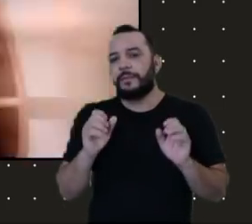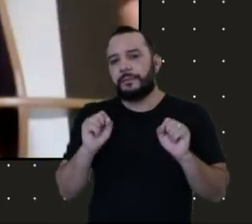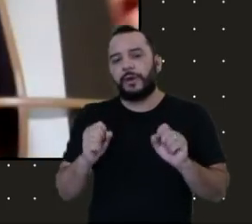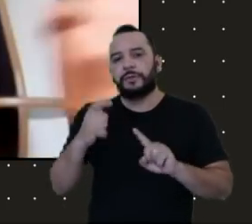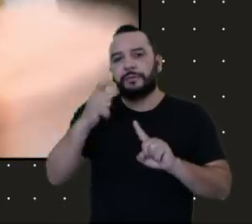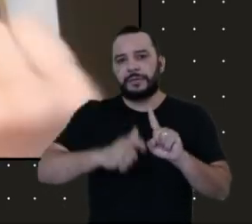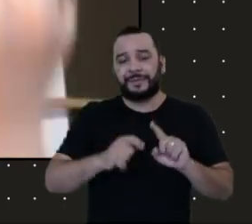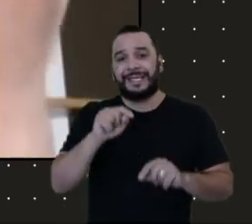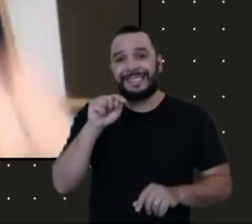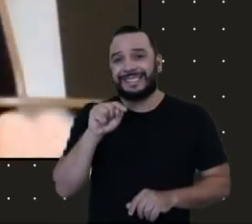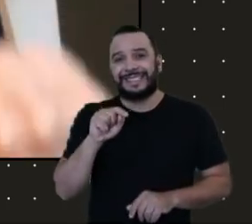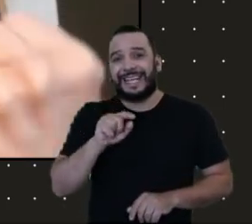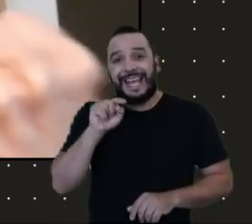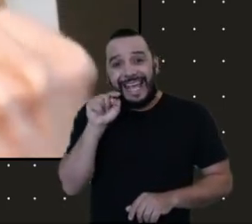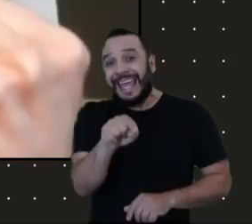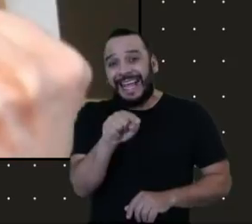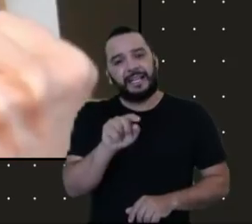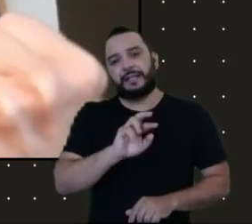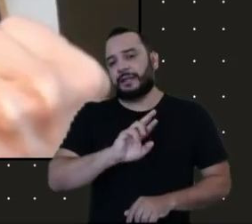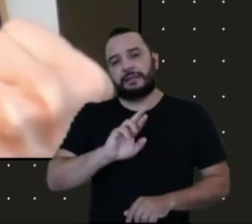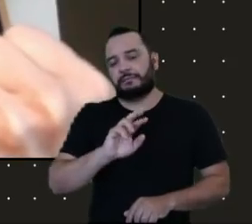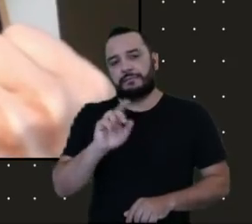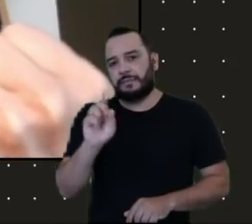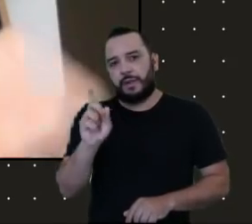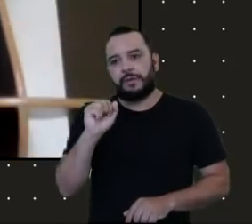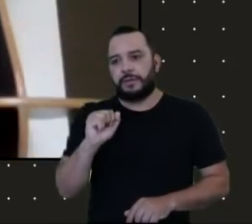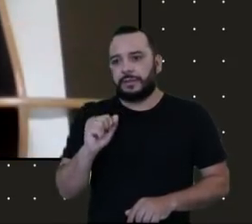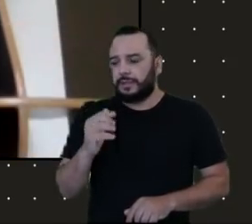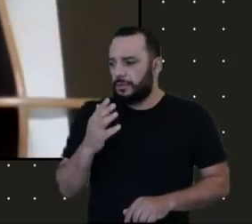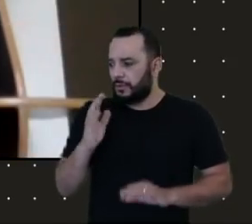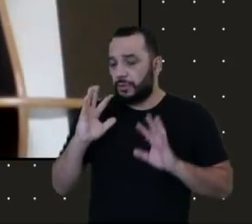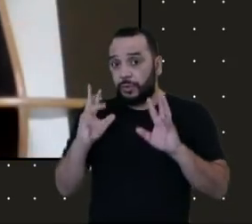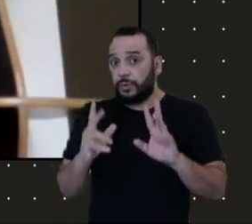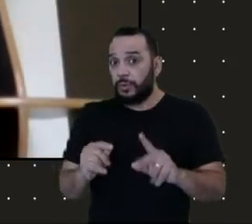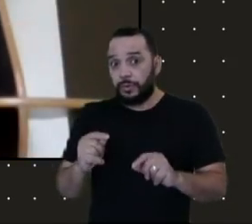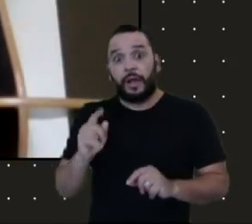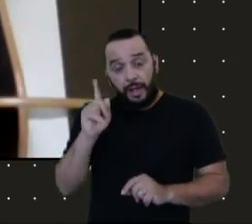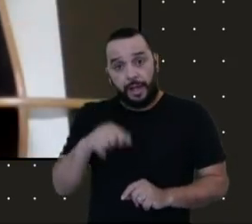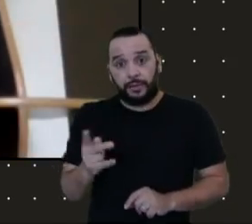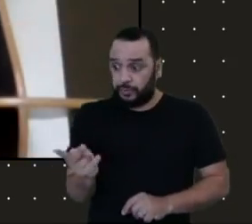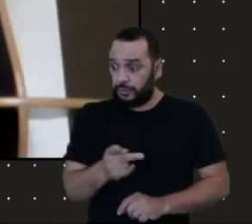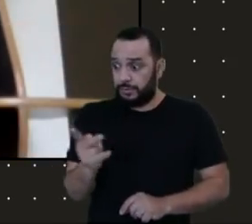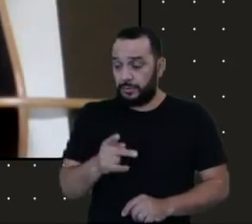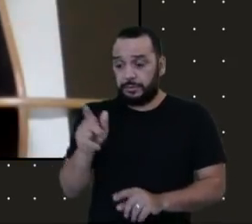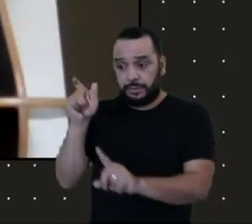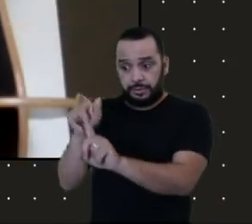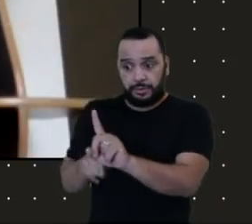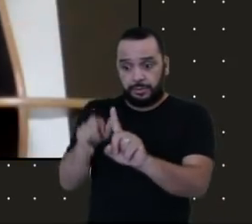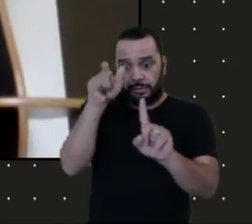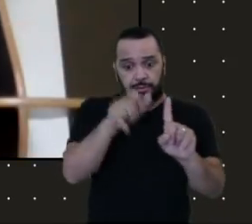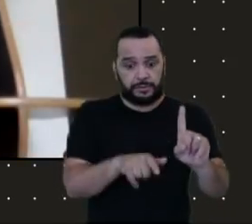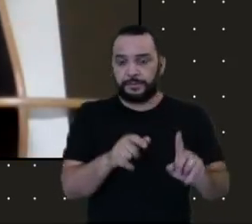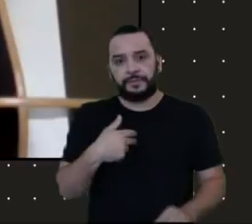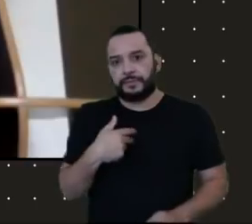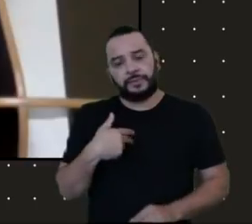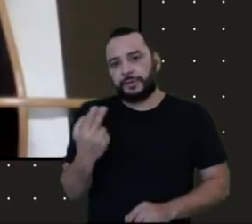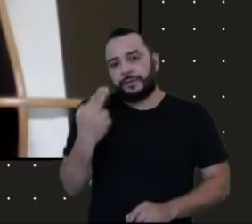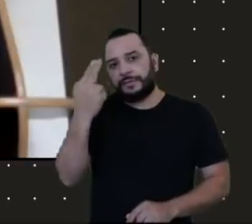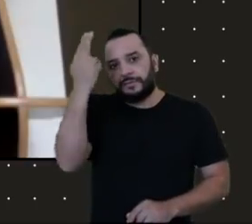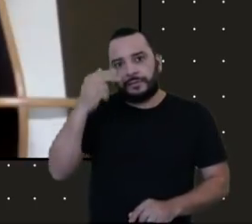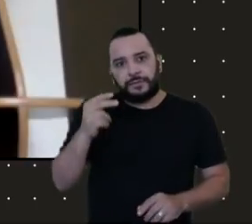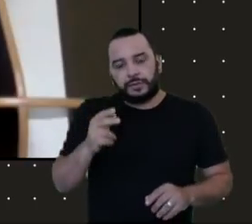fazer uma adaptação disso para o teatro, com a Clarice Lispector e o Fernando Sabino. Então, obviamente, eu precisaria das duas